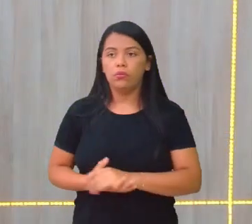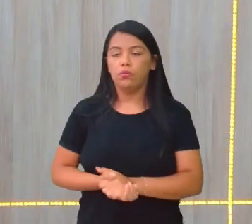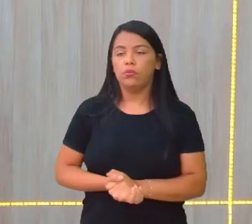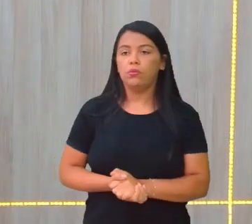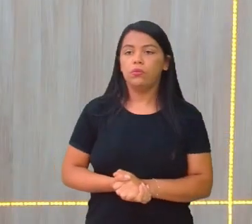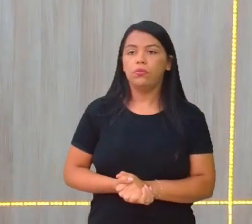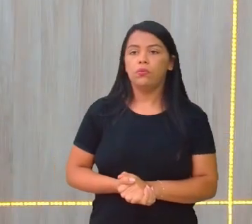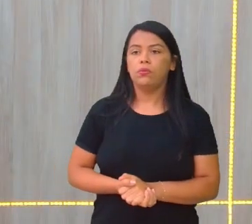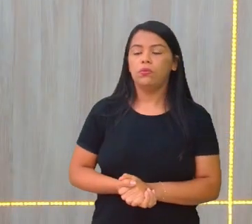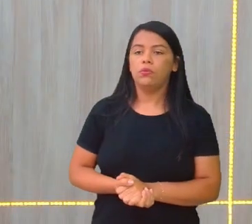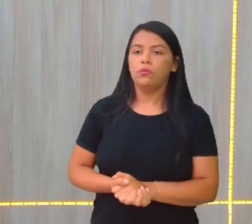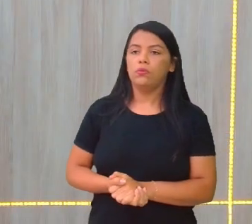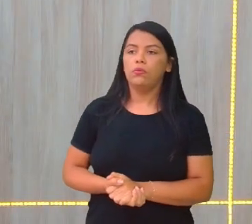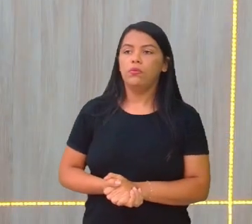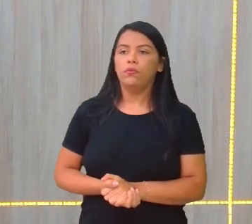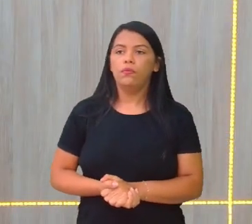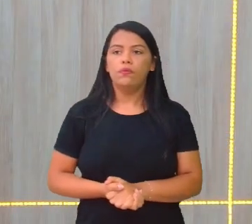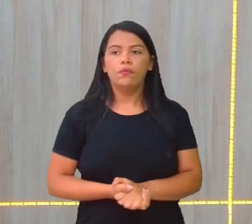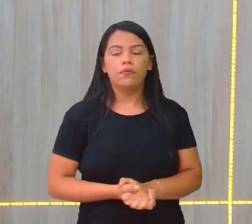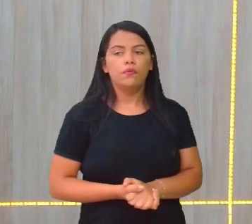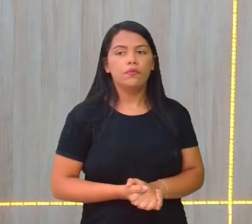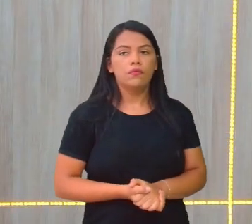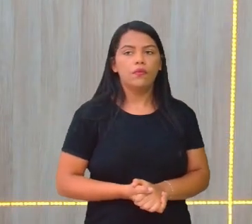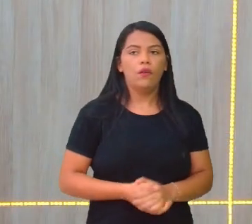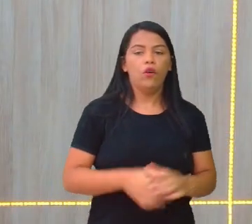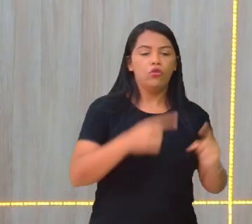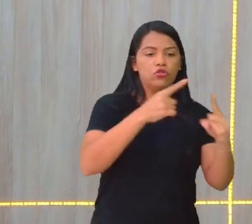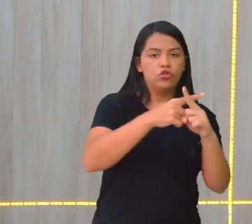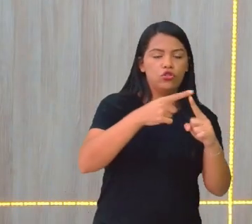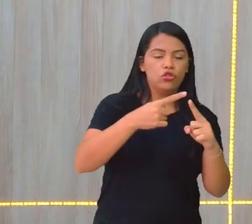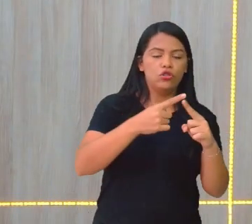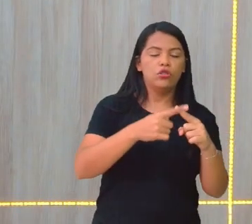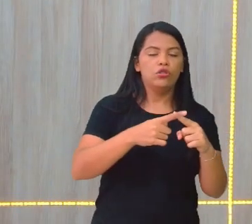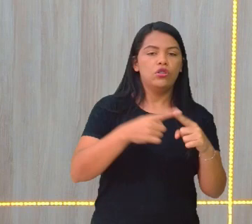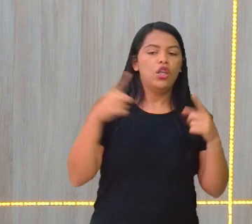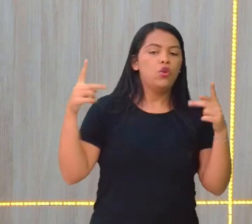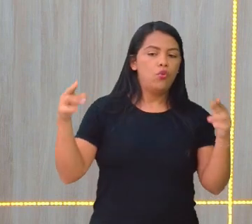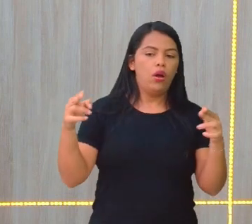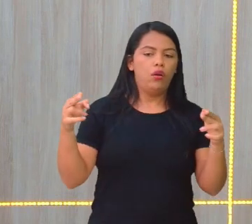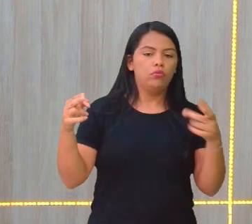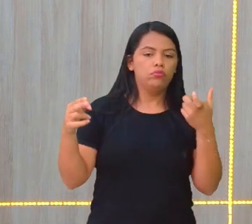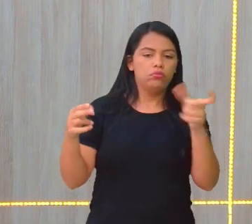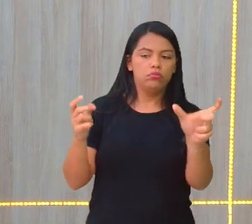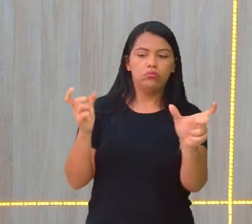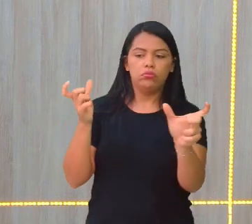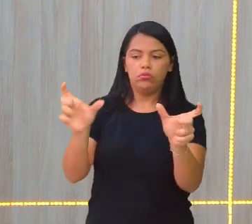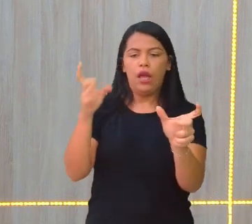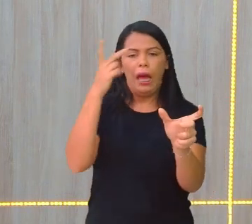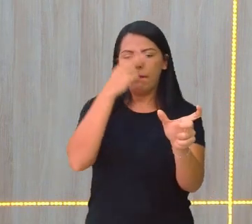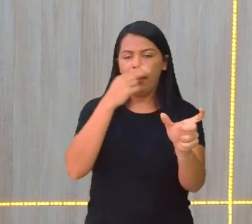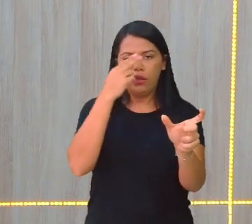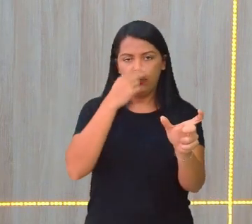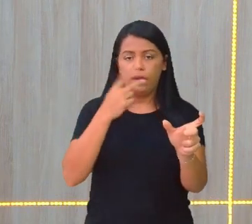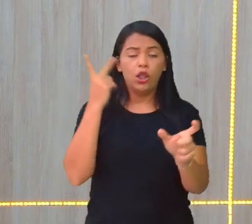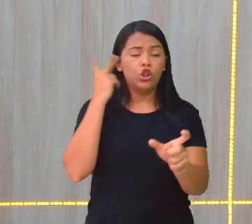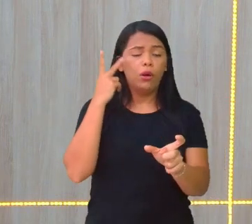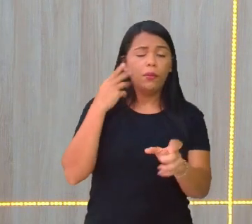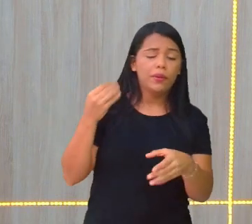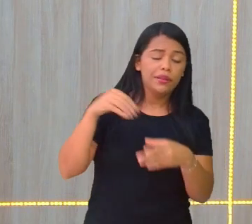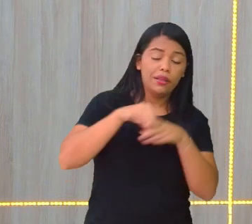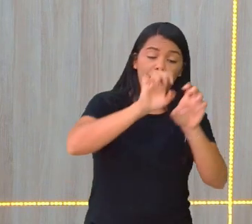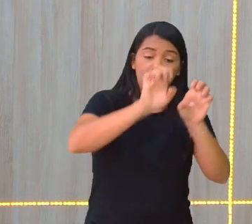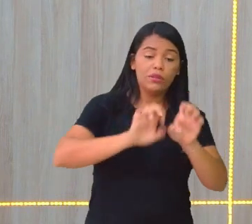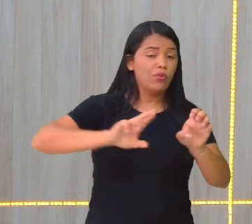cá, por favor. Eu coloquei a mesma expressão algébrica. Normalmente, uma equação não é assim. Mas o que